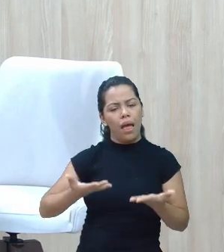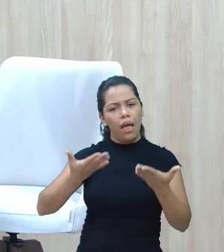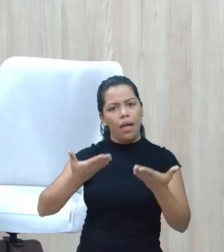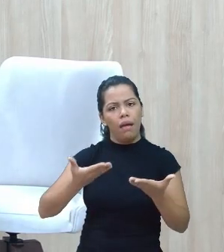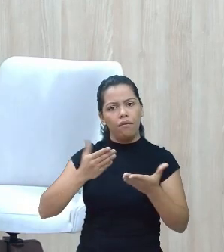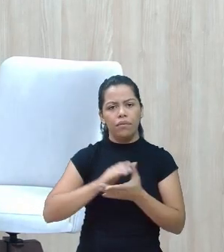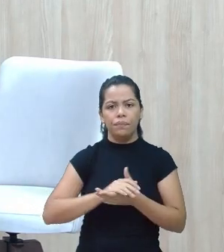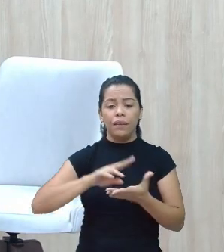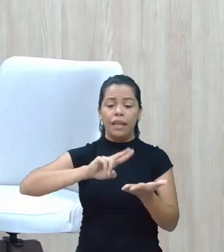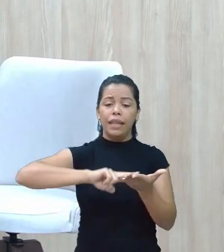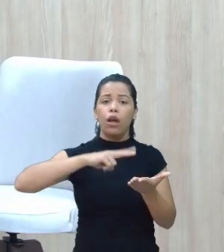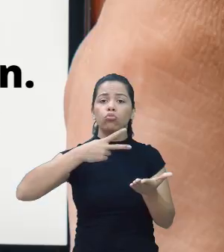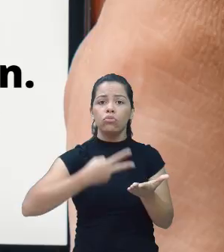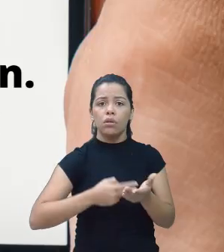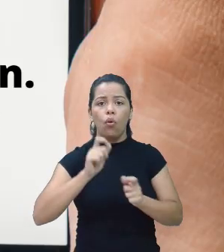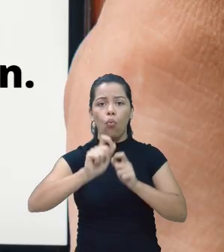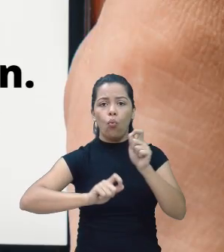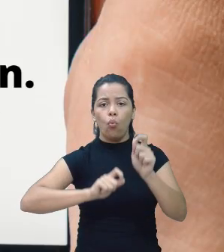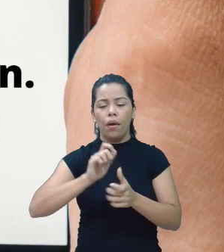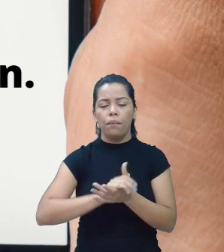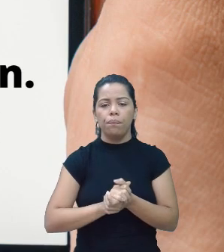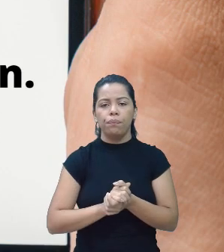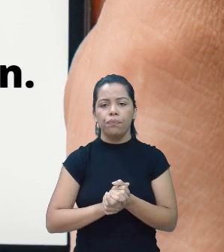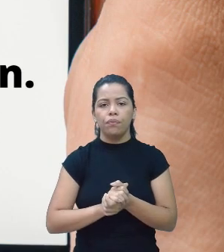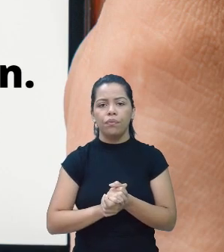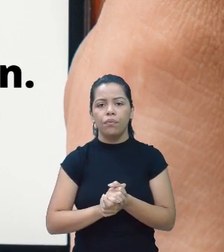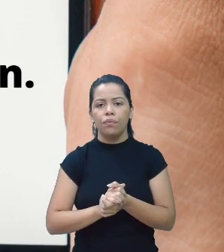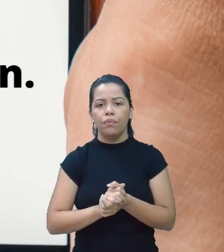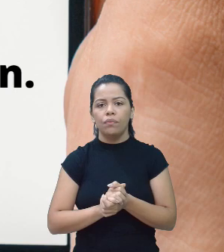Tradução. Hi, honey. Oi, amor. Uma